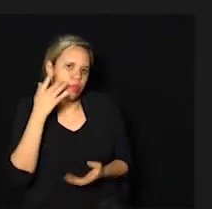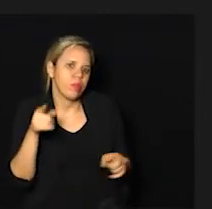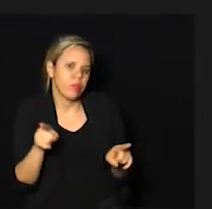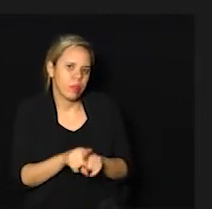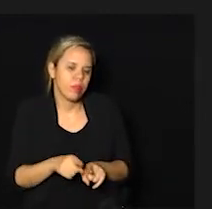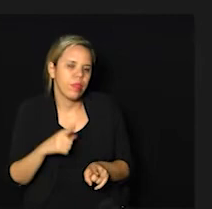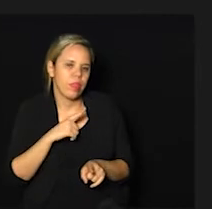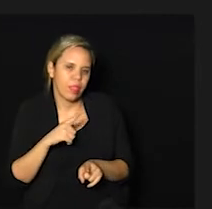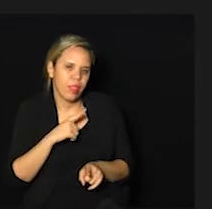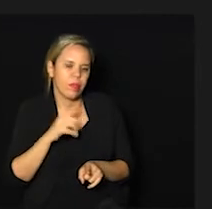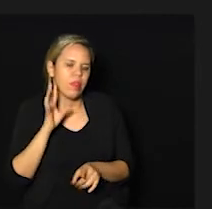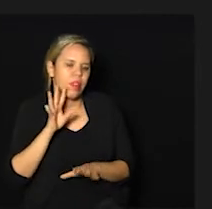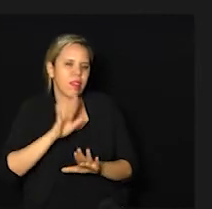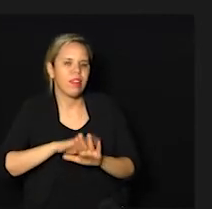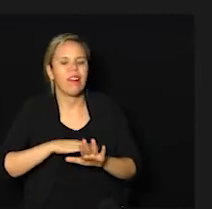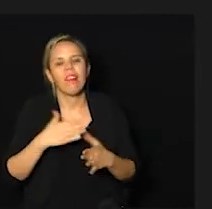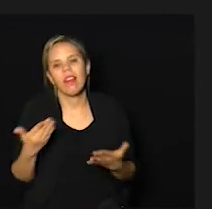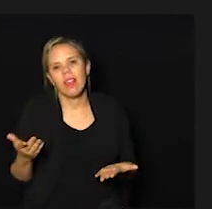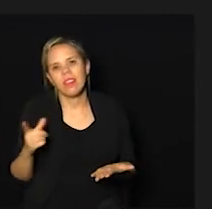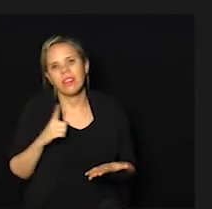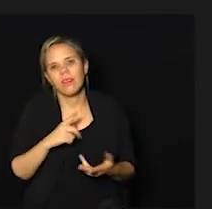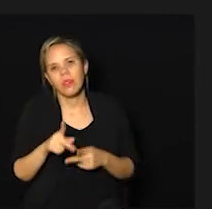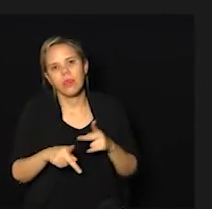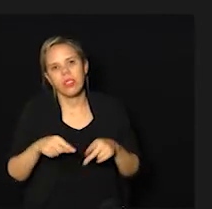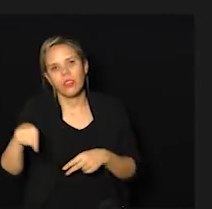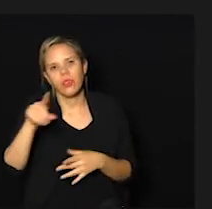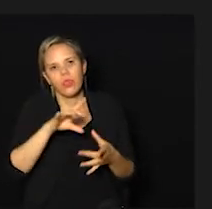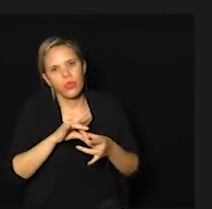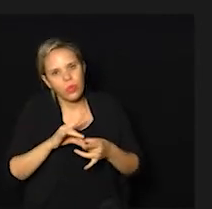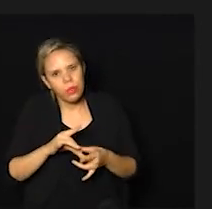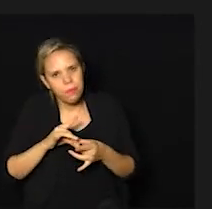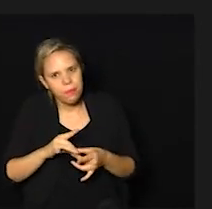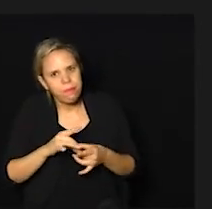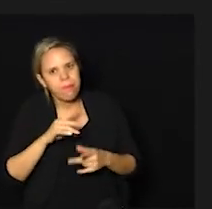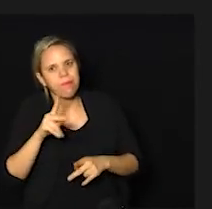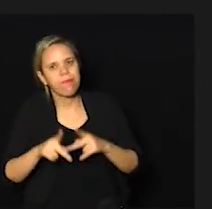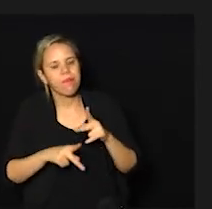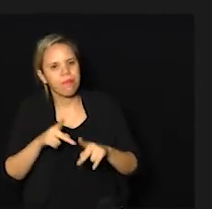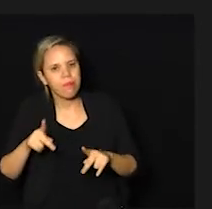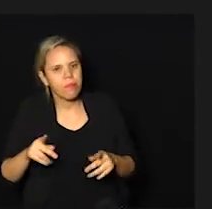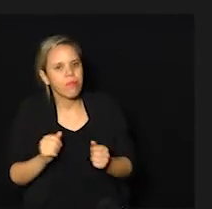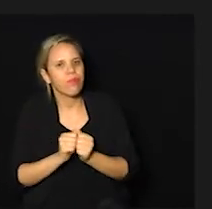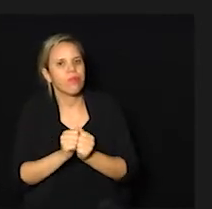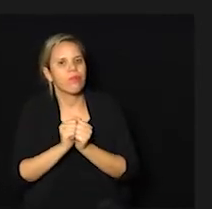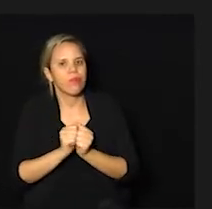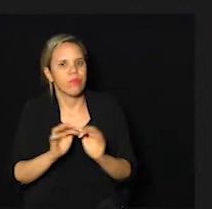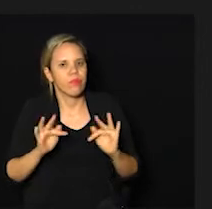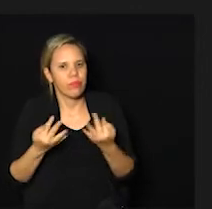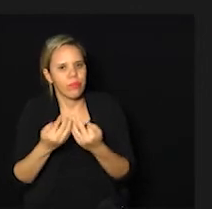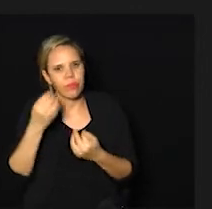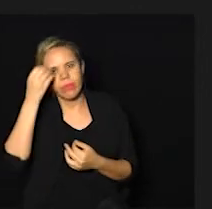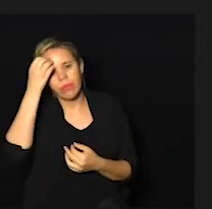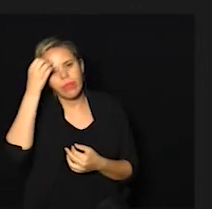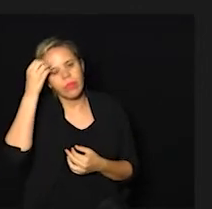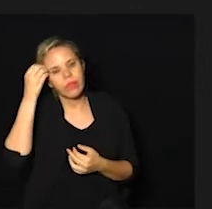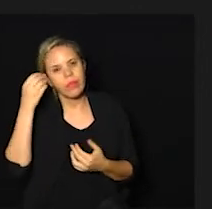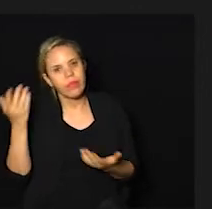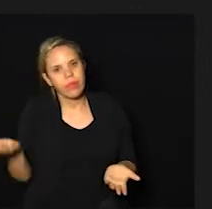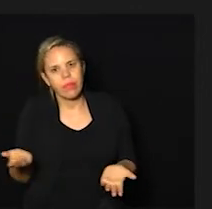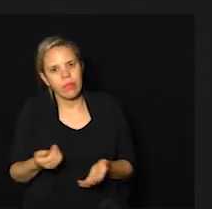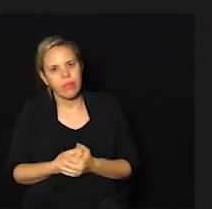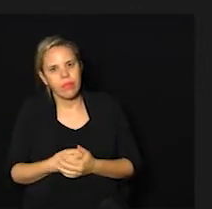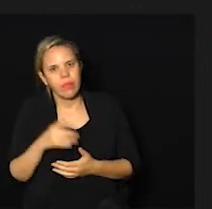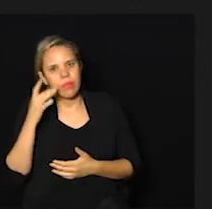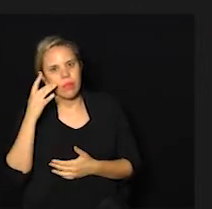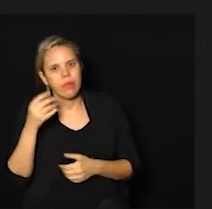também teve um lado muito legal, né? Teve o lado das pessoas se unirem, o lado das pessoas estarem junto com a família. E